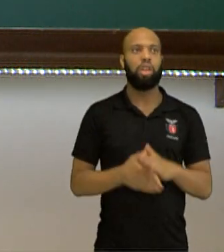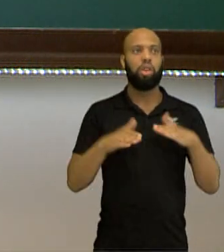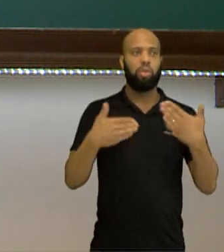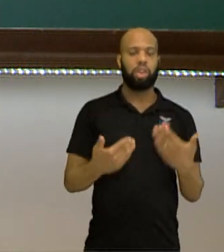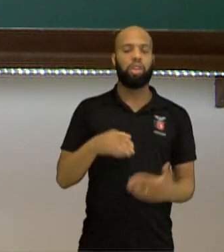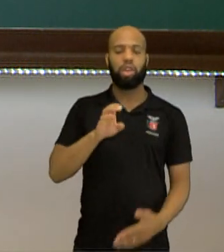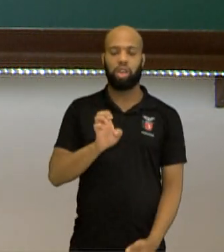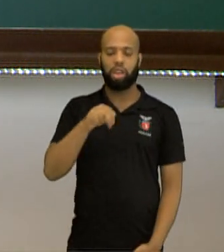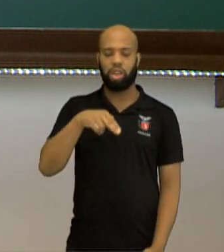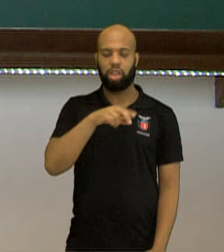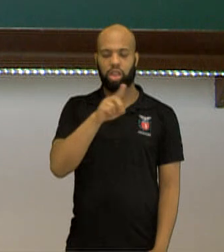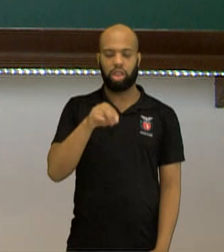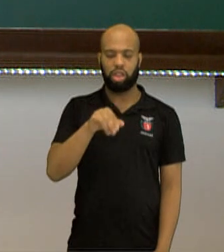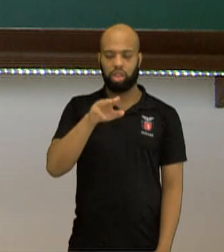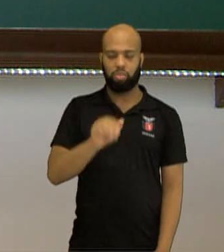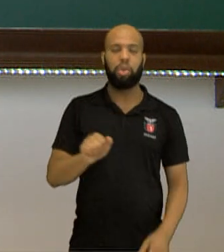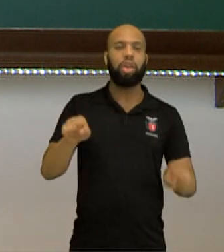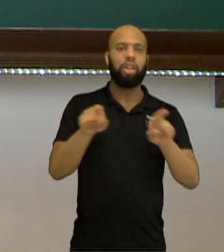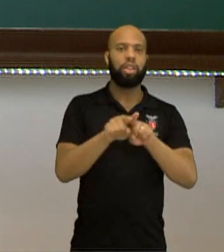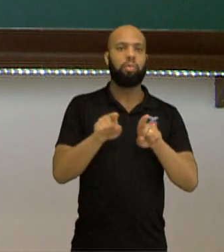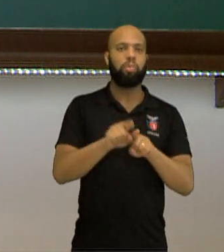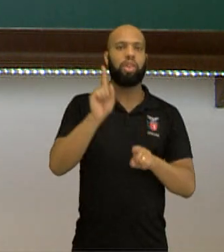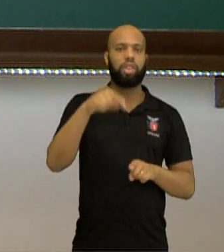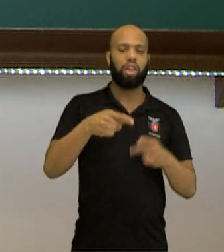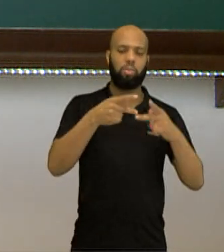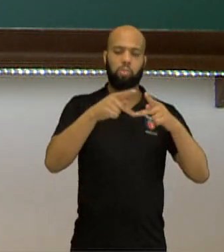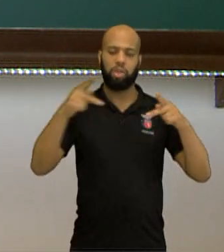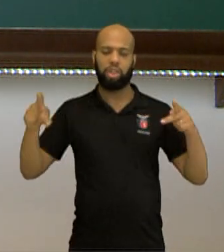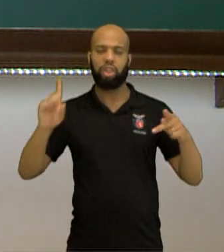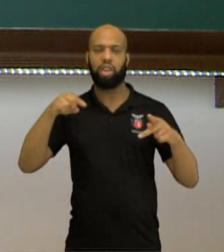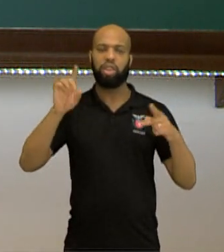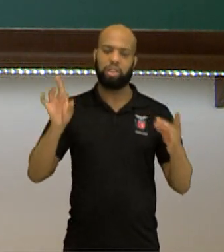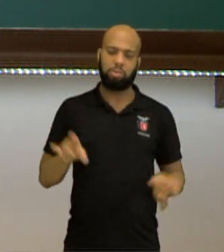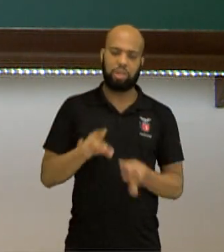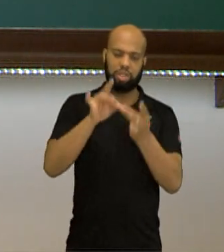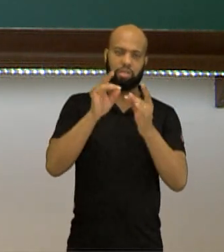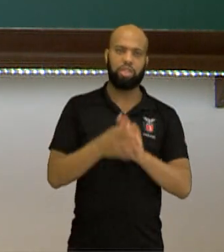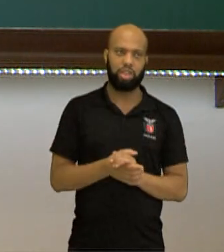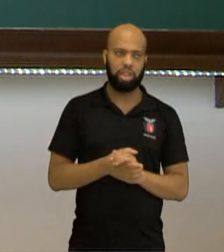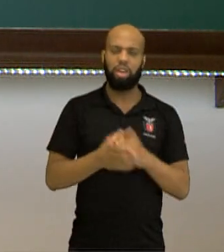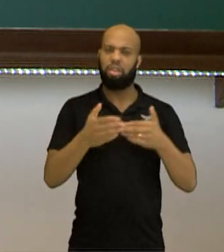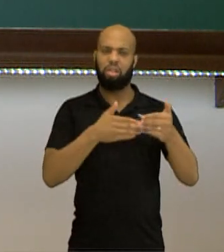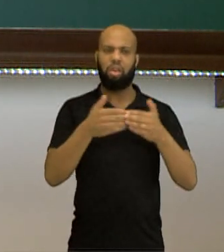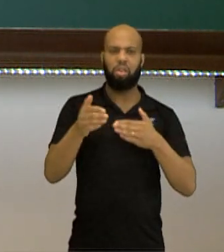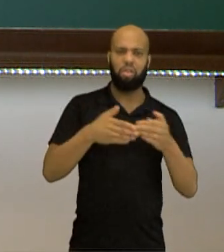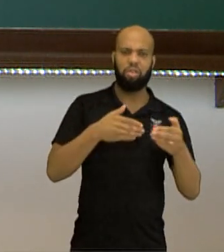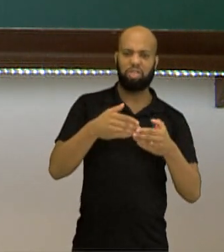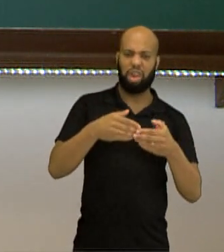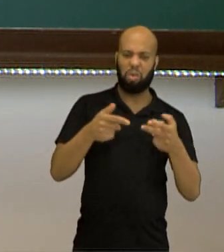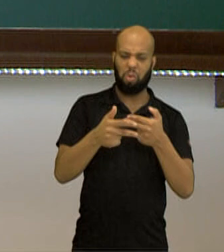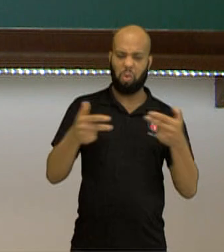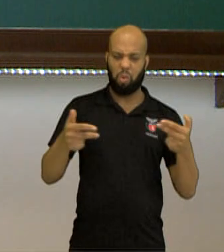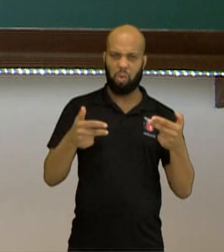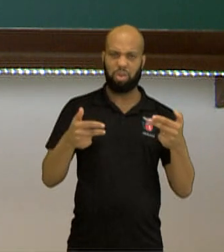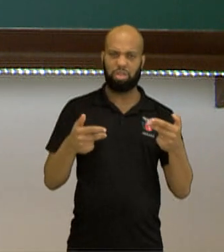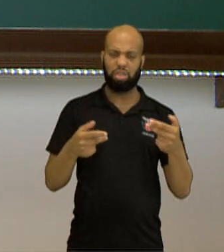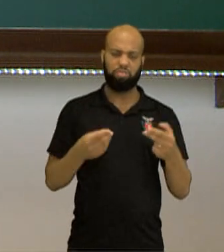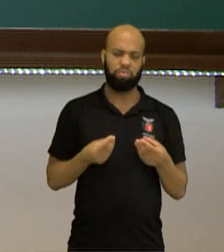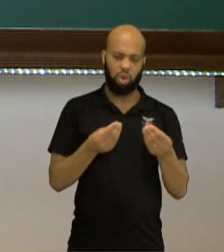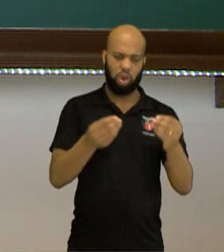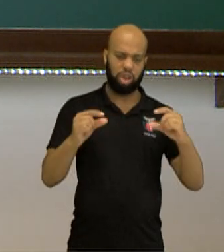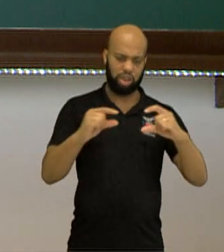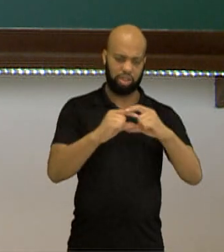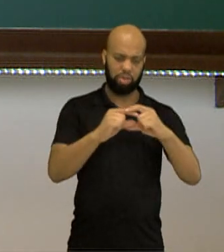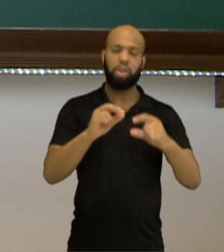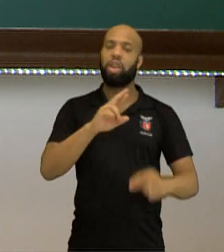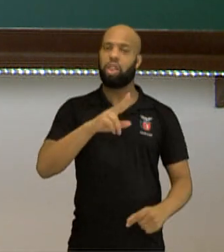enzima também é um tipo de proteína, elas são altamente específicas, elas não atuam em qualquer substrato, elas são específicas naquele